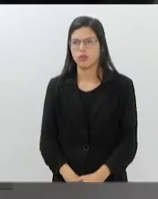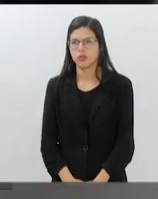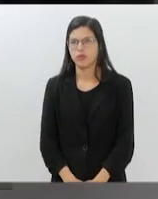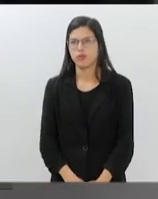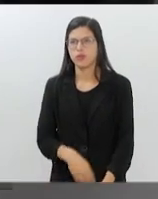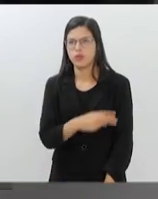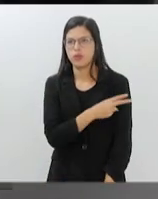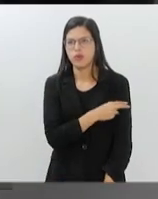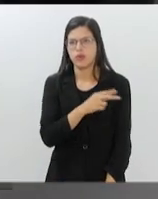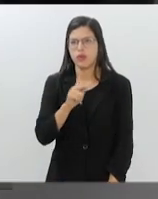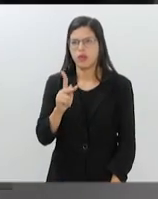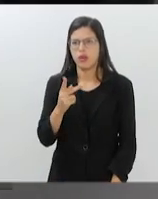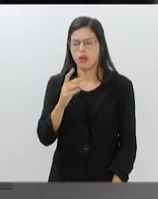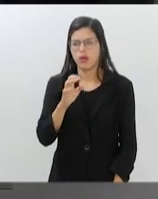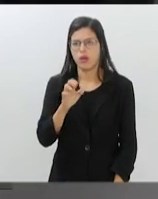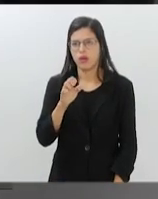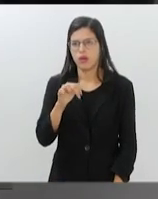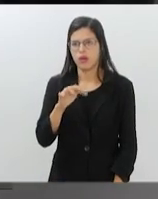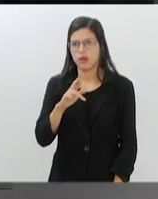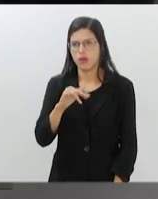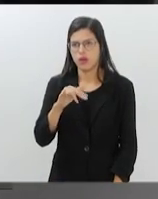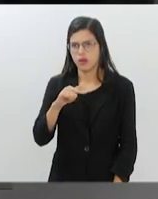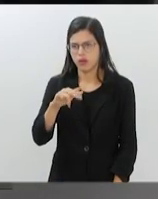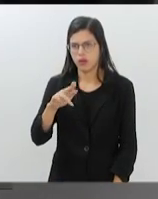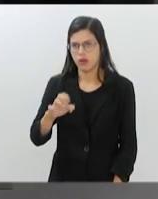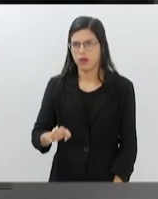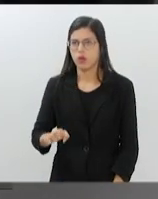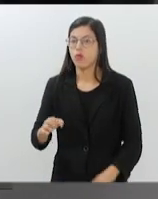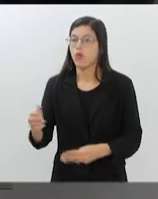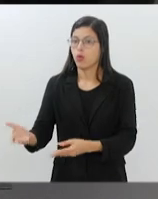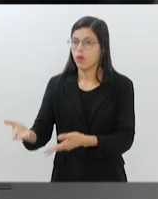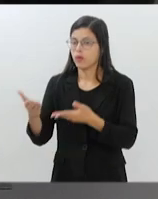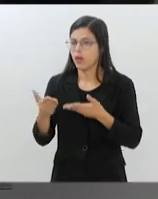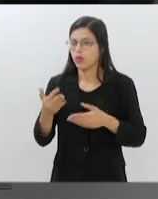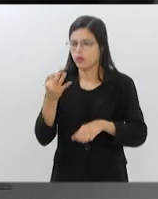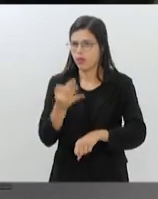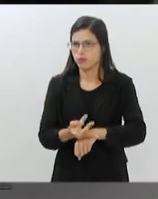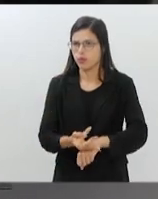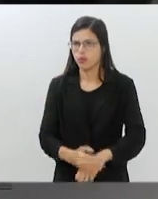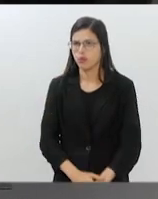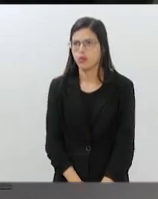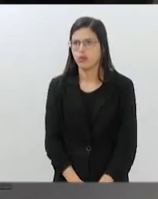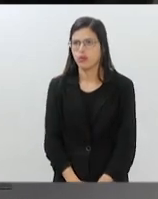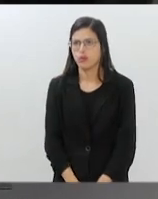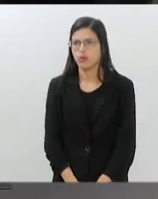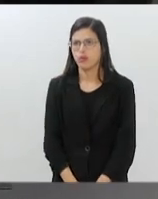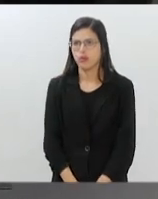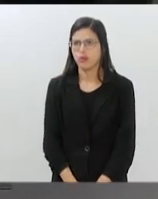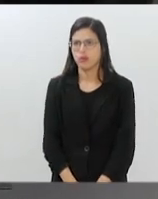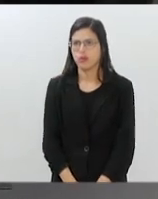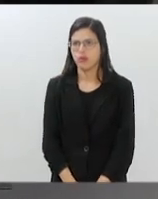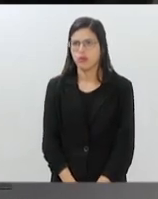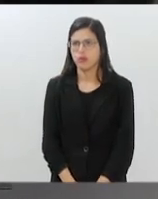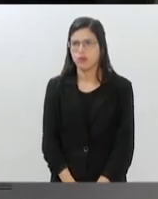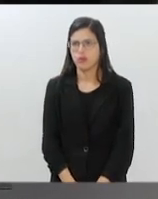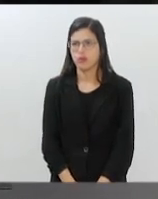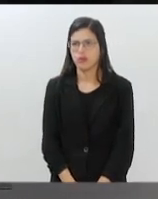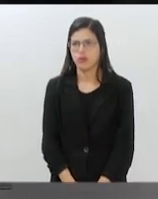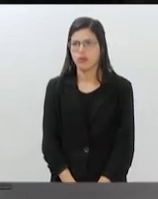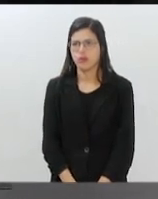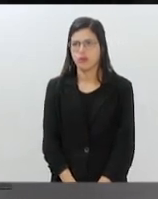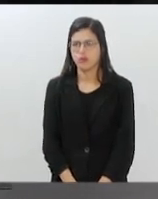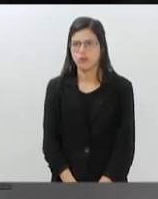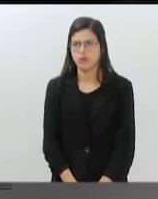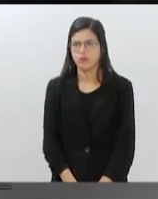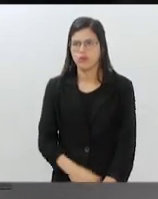Henrique não foi por exemp fo convidado foi convidado e não foi senhora T perguntando for quem foram